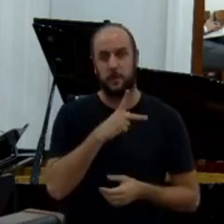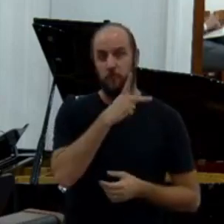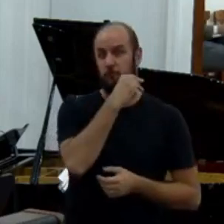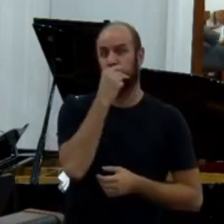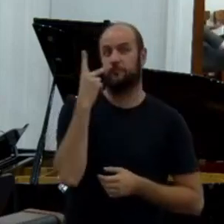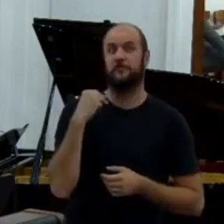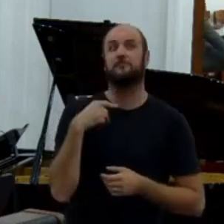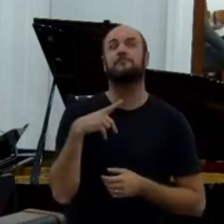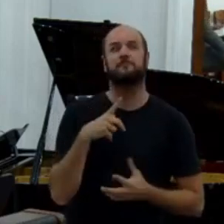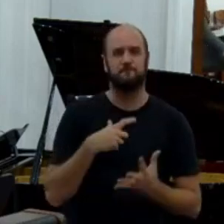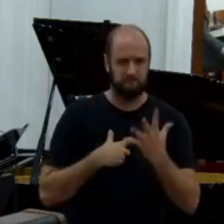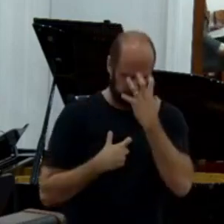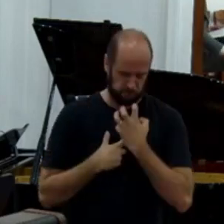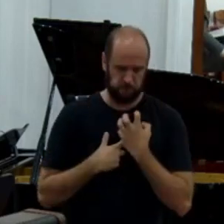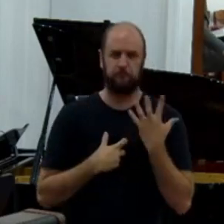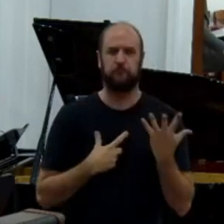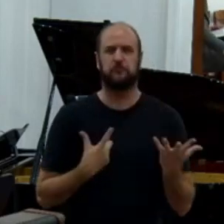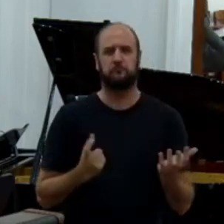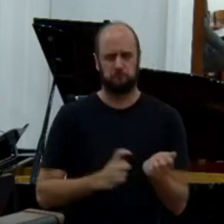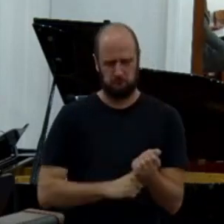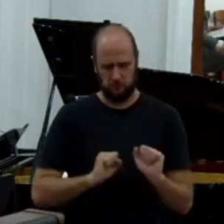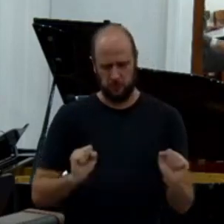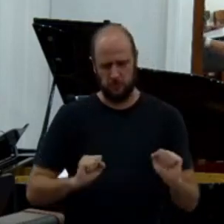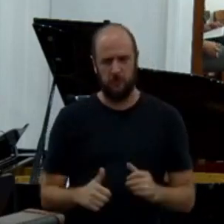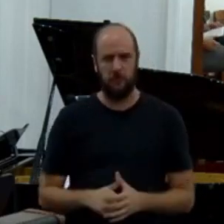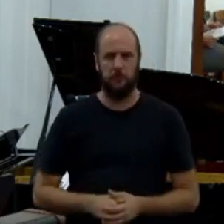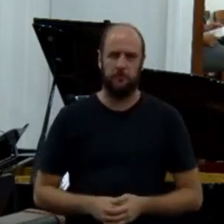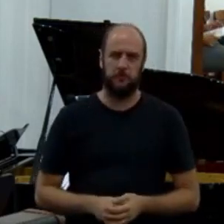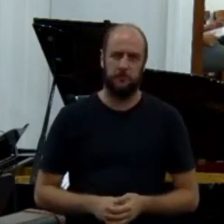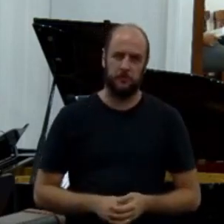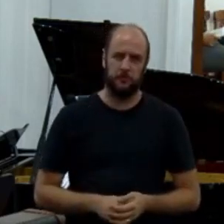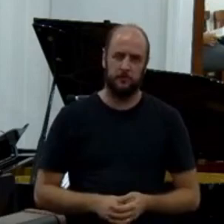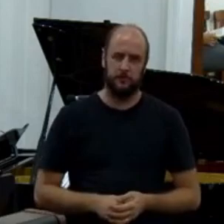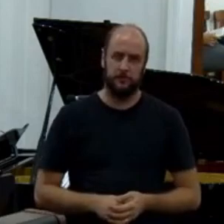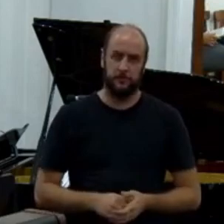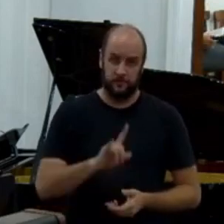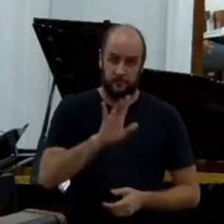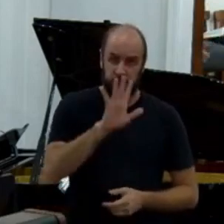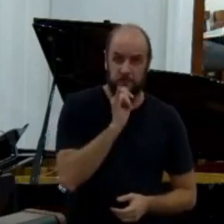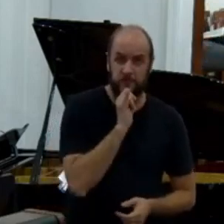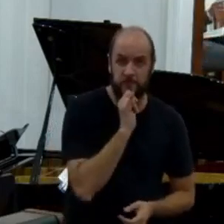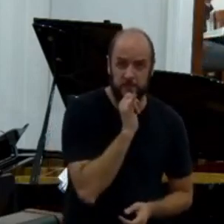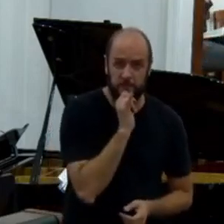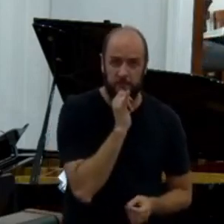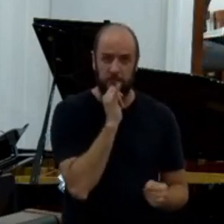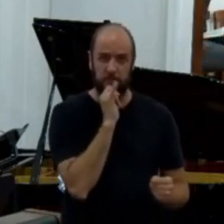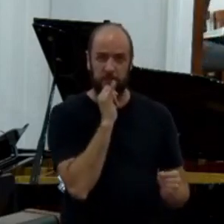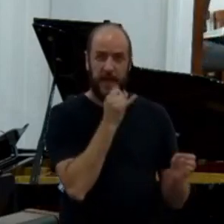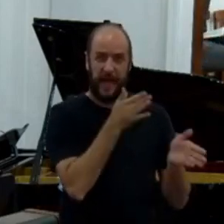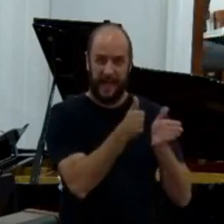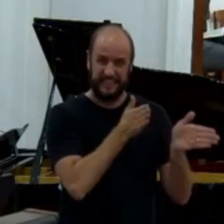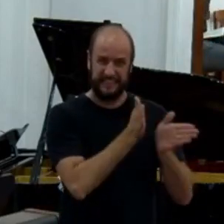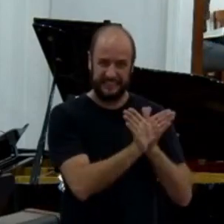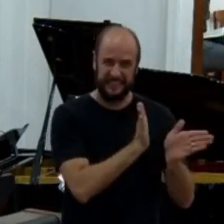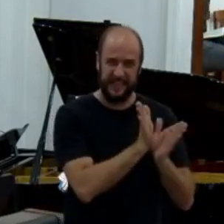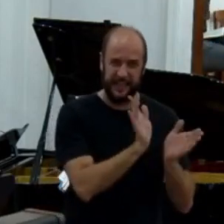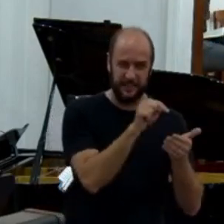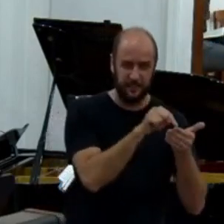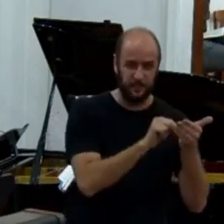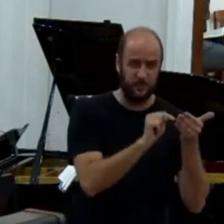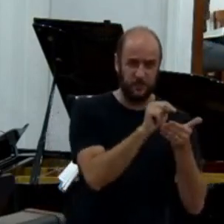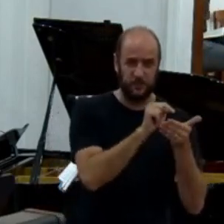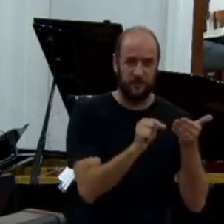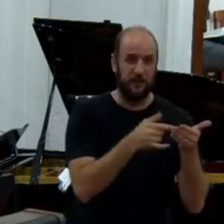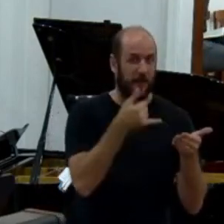Adolescentes se iram. Se você tomar ou tirar o acesso de um adolescente